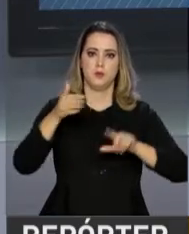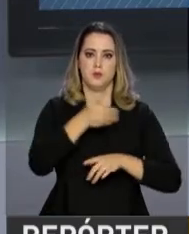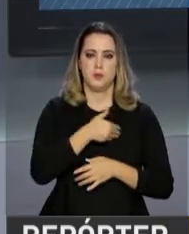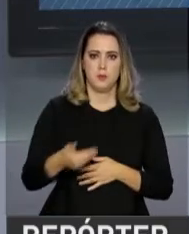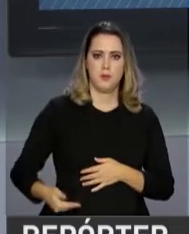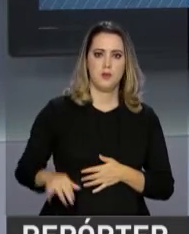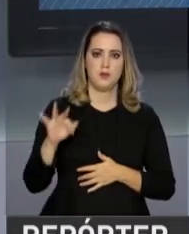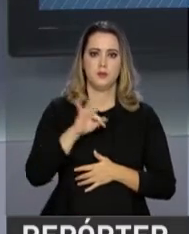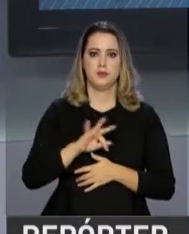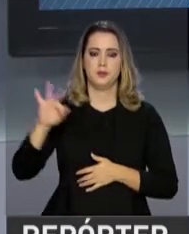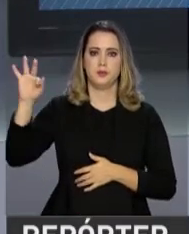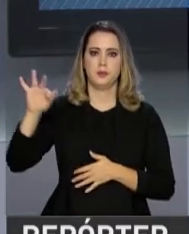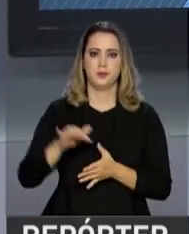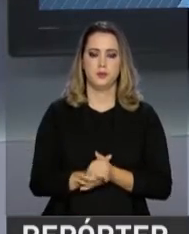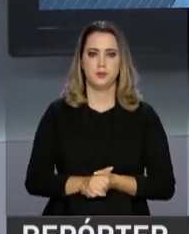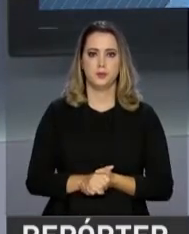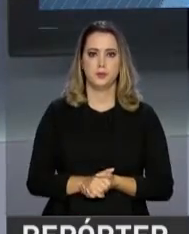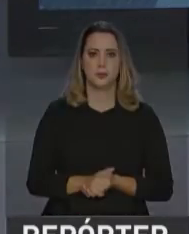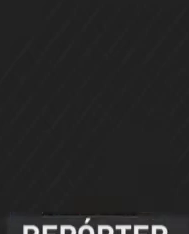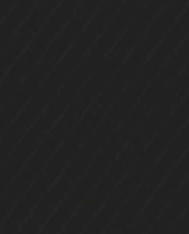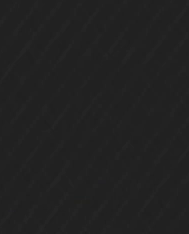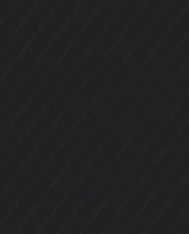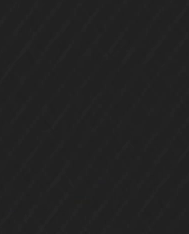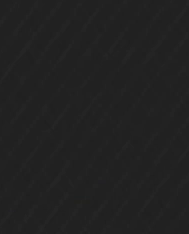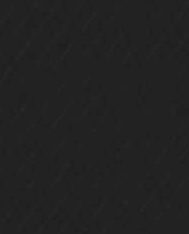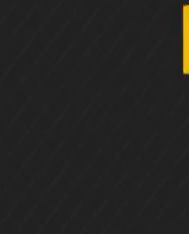na nbr a tv do governo federal